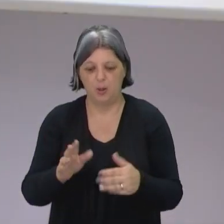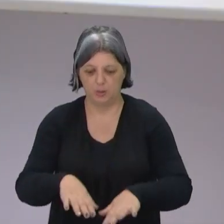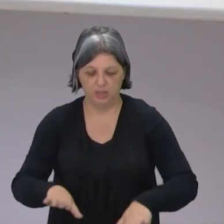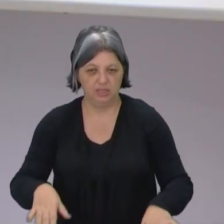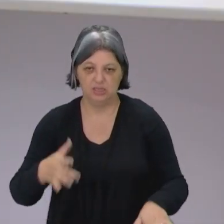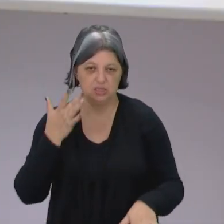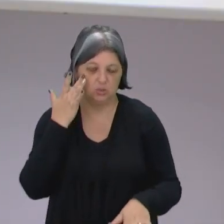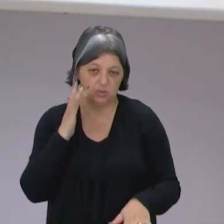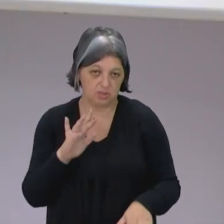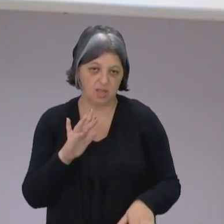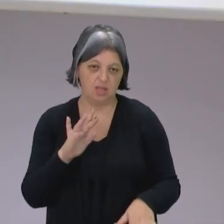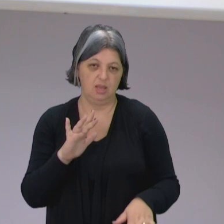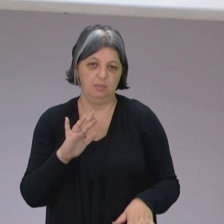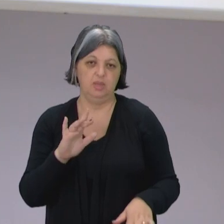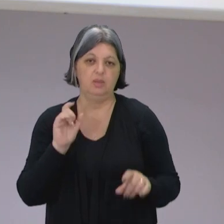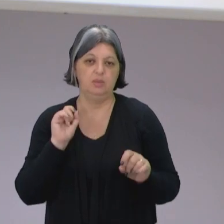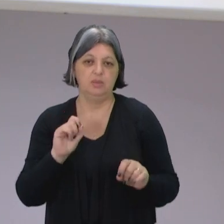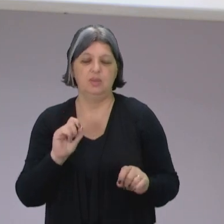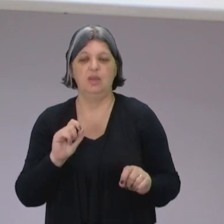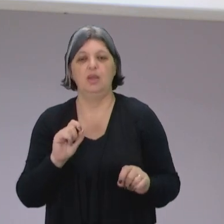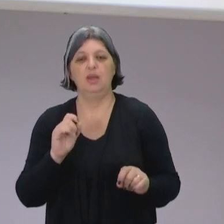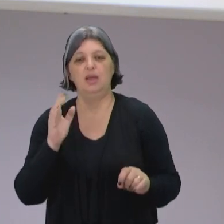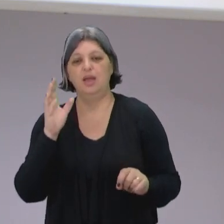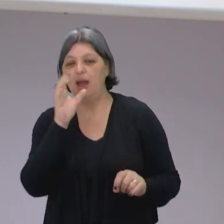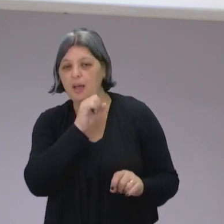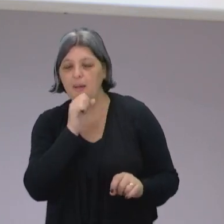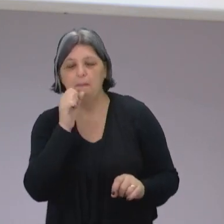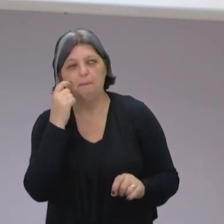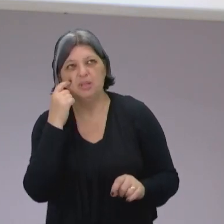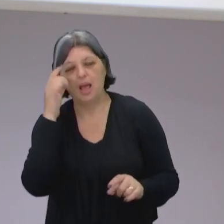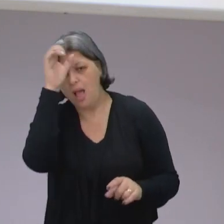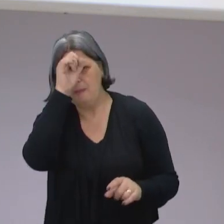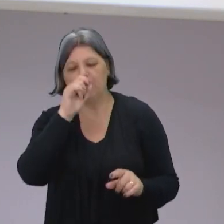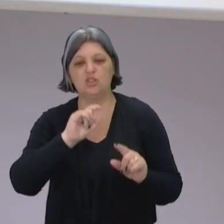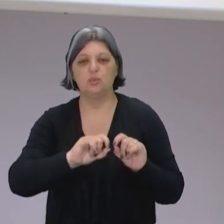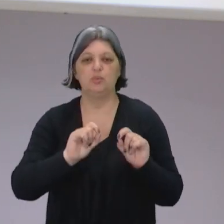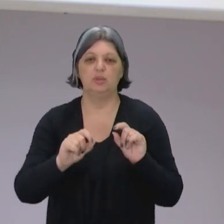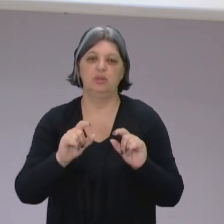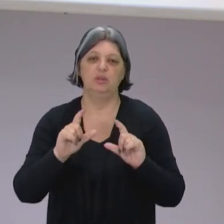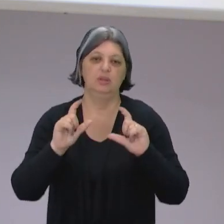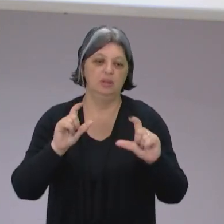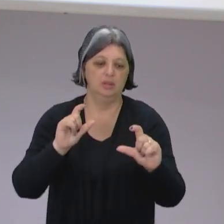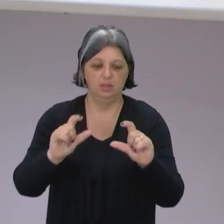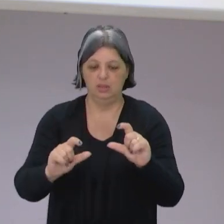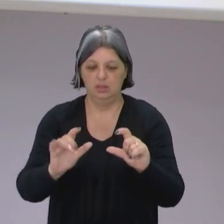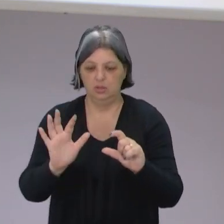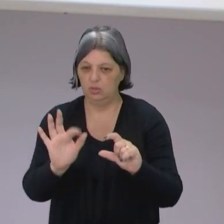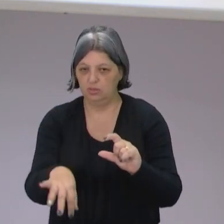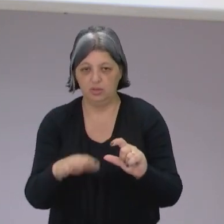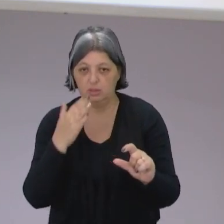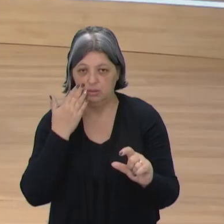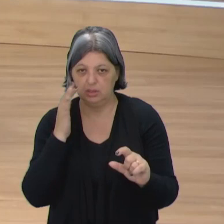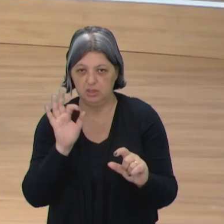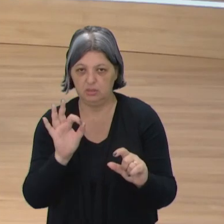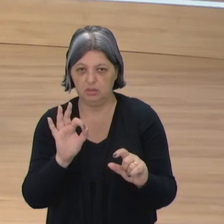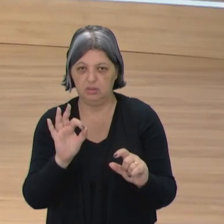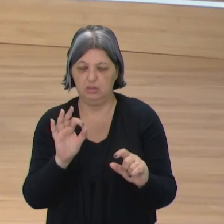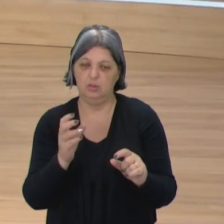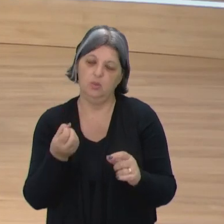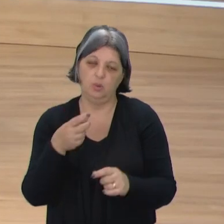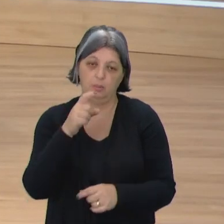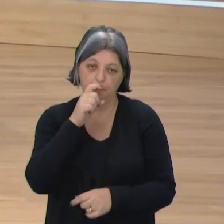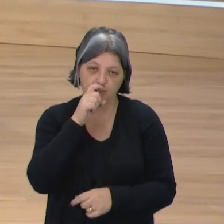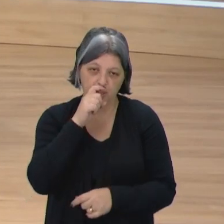entende todos os sentidos das palavras, mas ela aprende a pronunciar as sílabas. Ela vai lendo e no final ela não entendeu. Aí, professor não, pai, né,